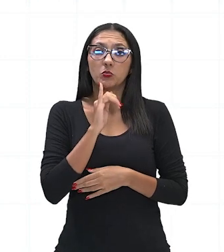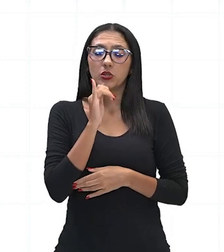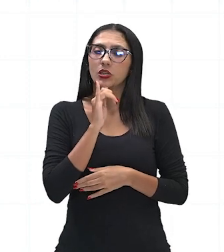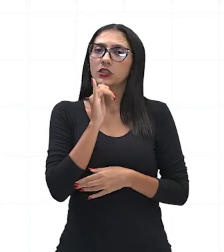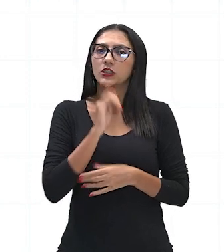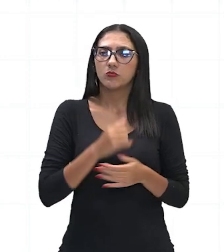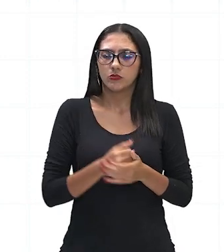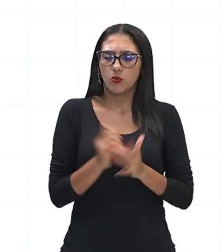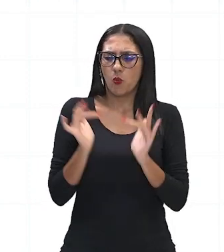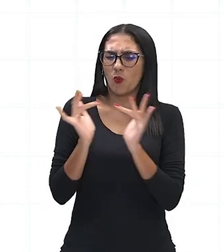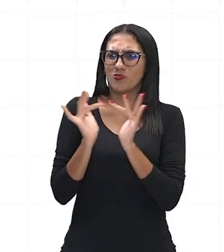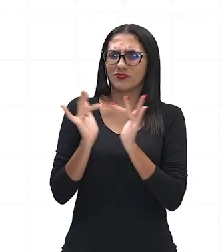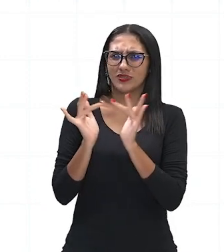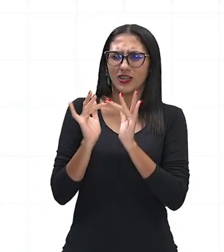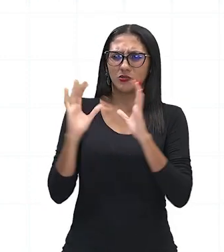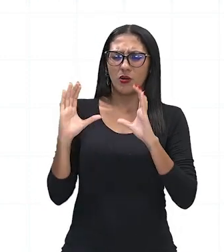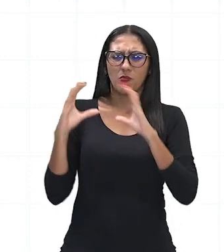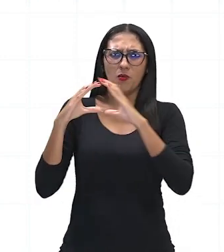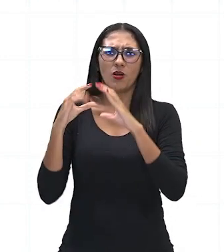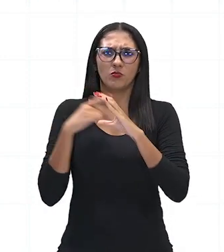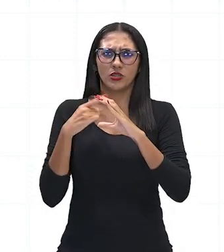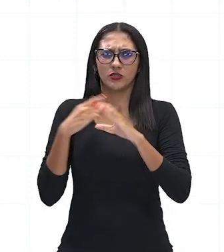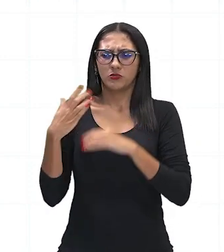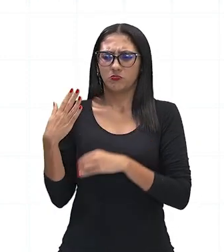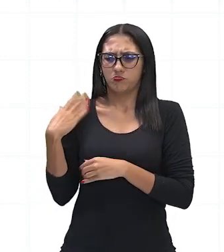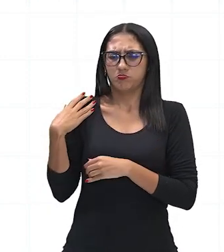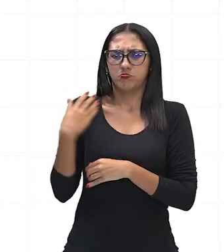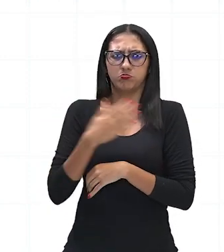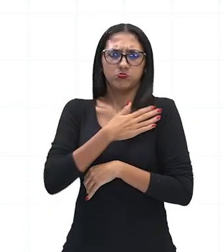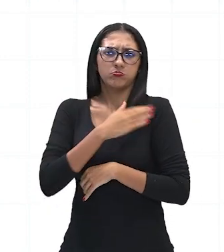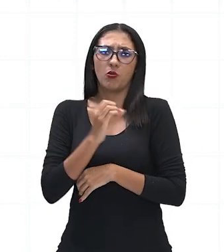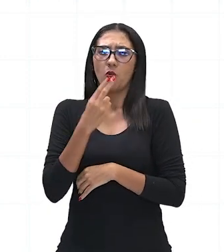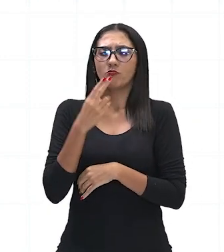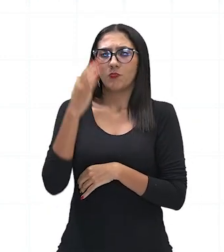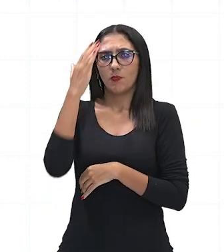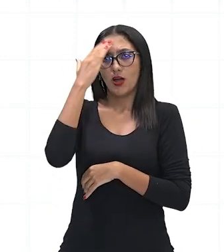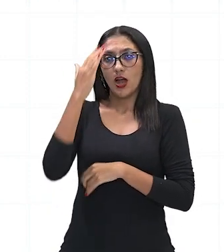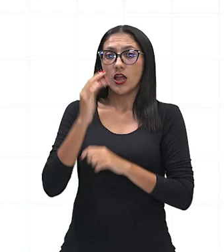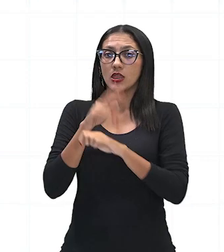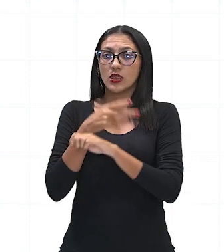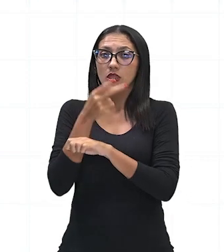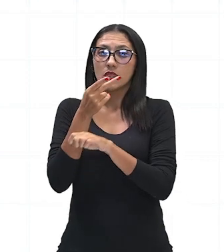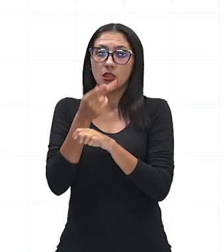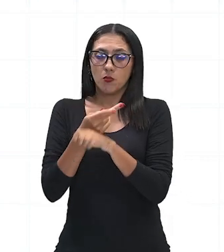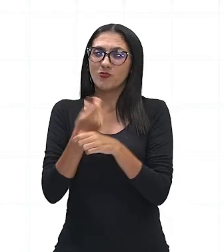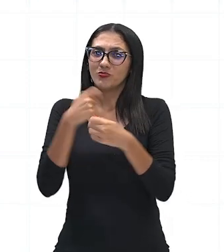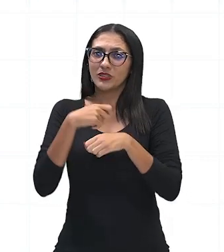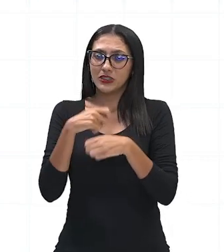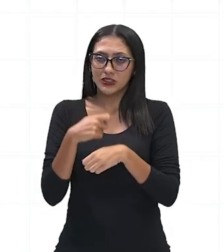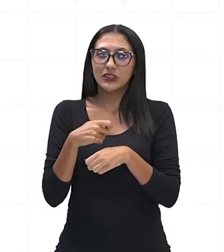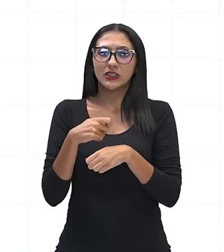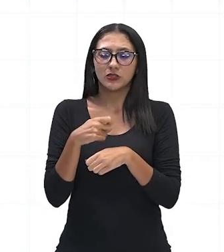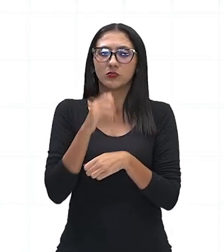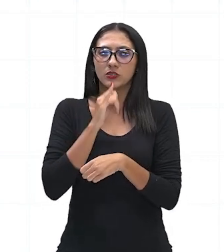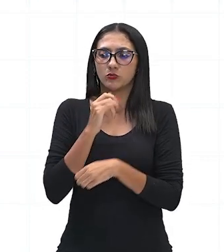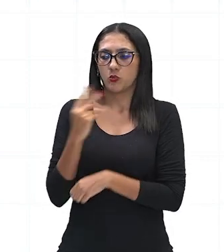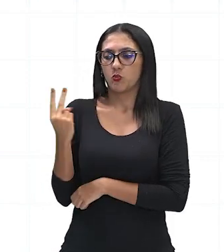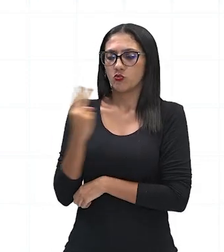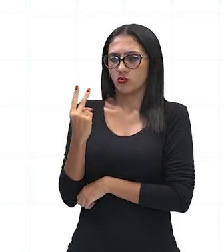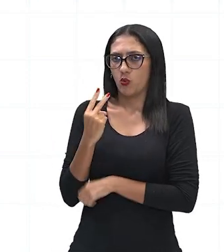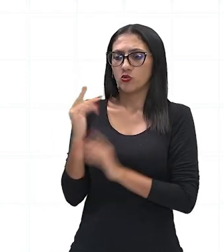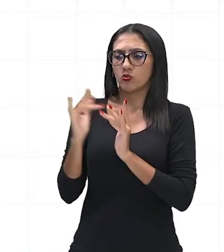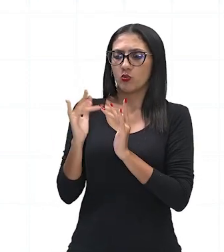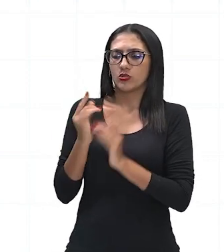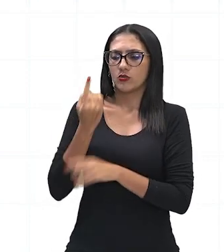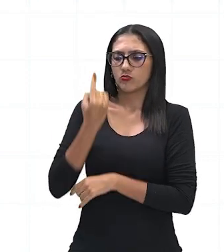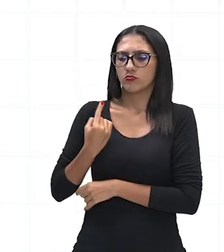3 toques seguidos na bola sem passar para a equipe oponente, ou seja, recebeu a bola, passou para o seu